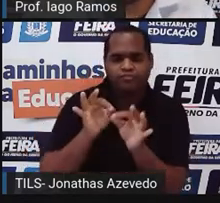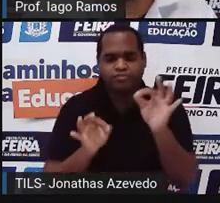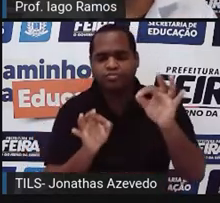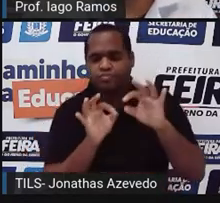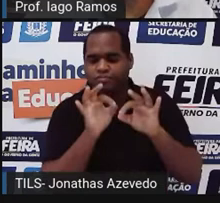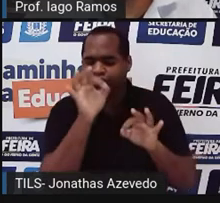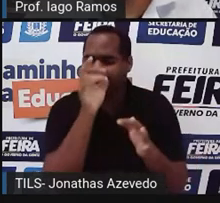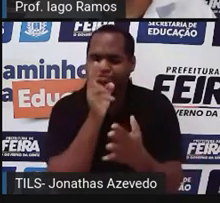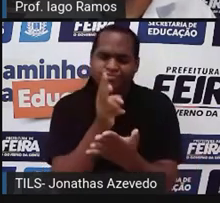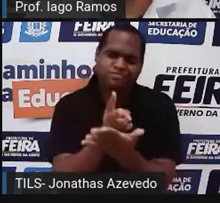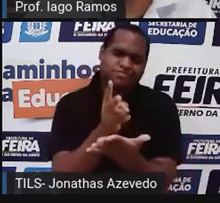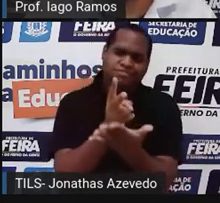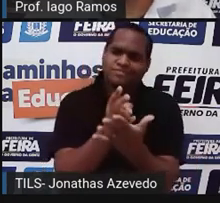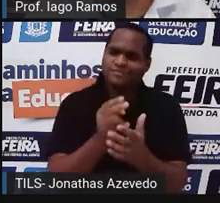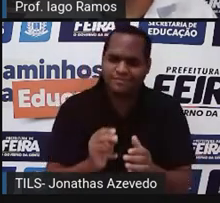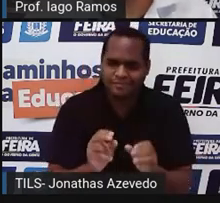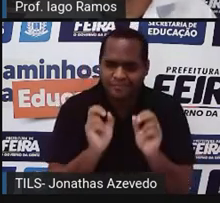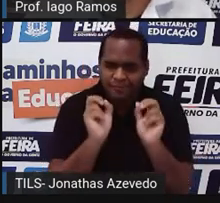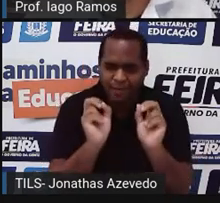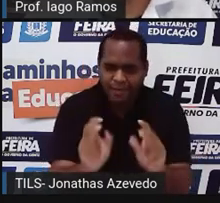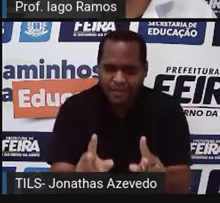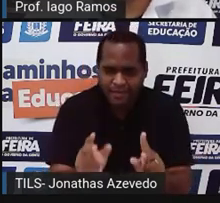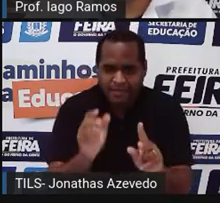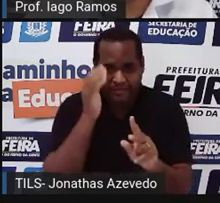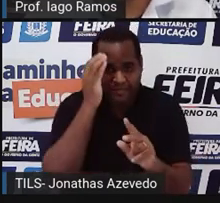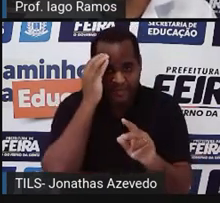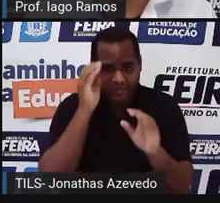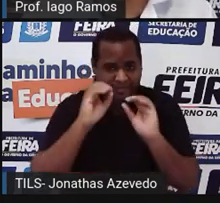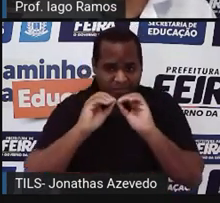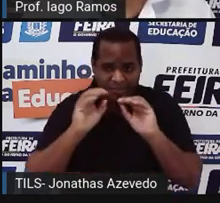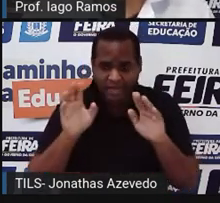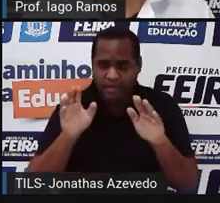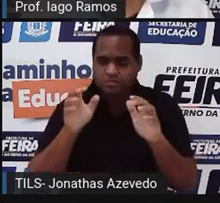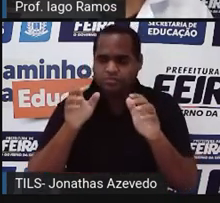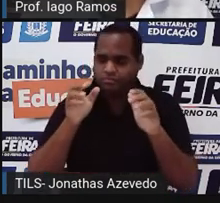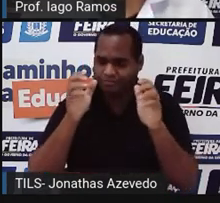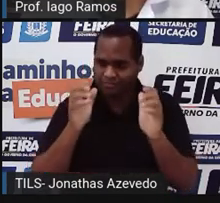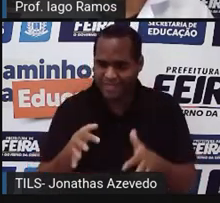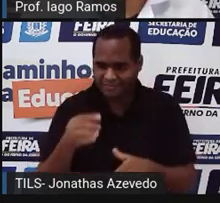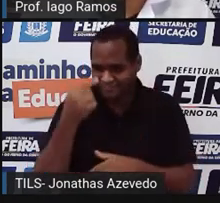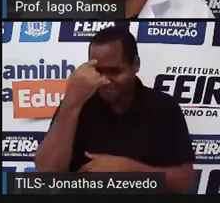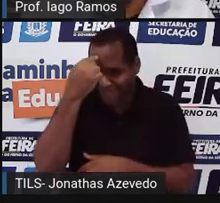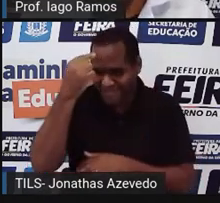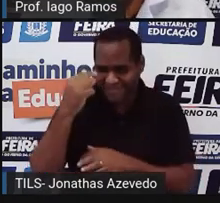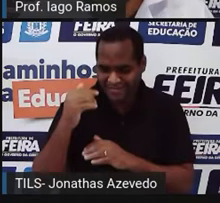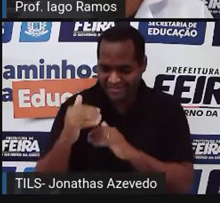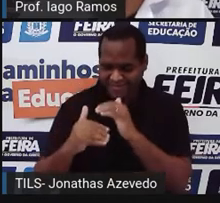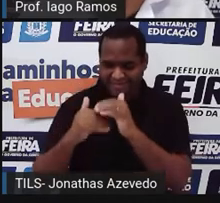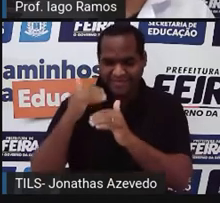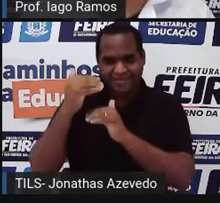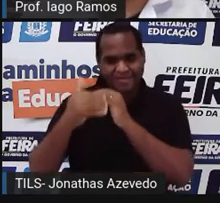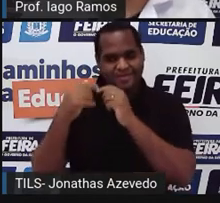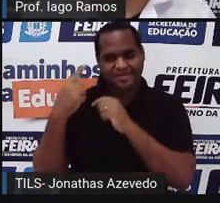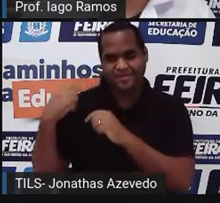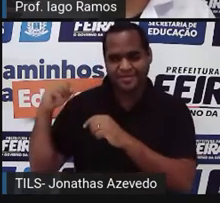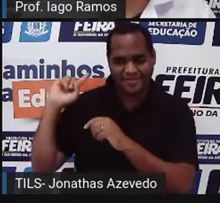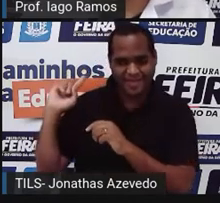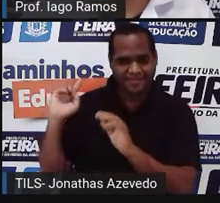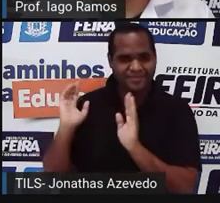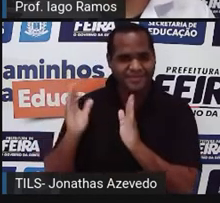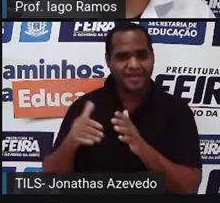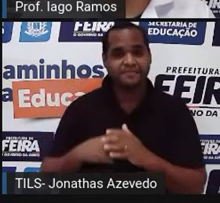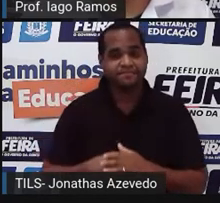Beleza? Tranquilo? Então a gente construiu essa ideia aí na outra aula, tá?